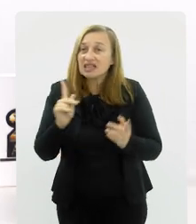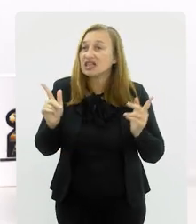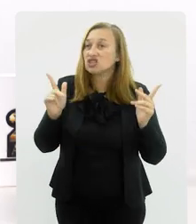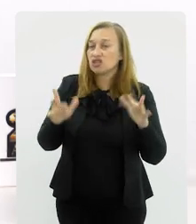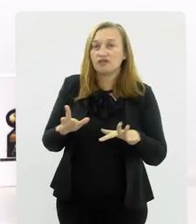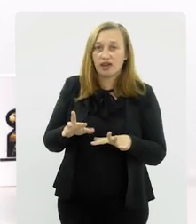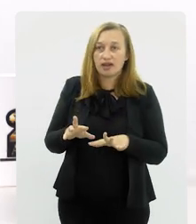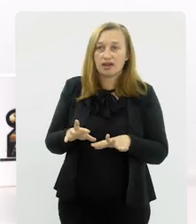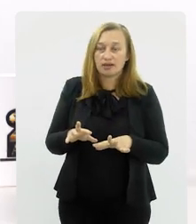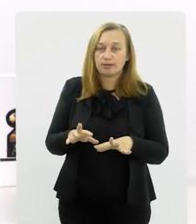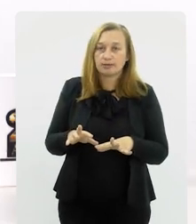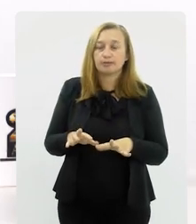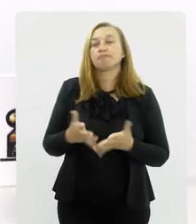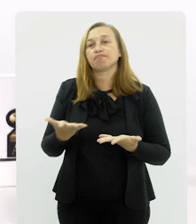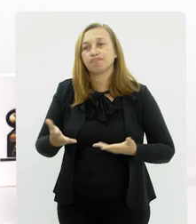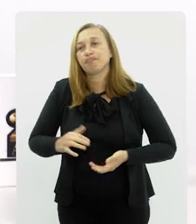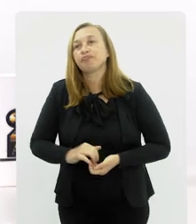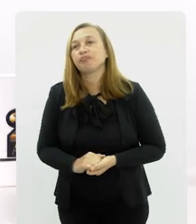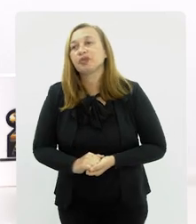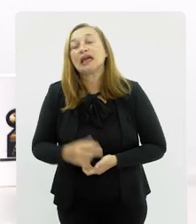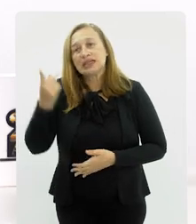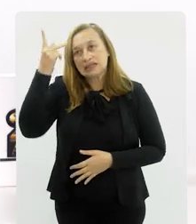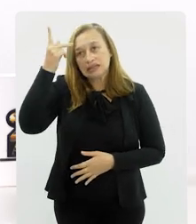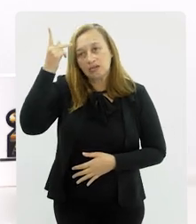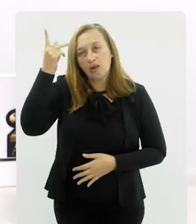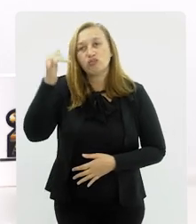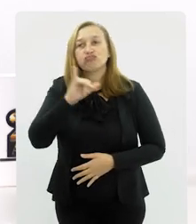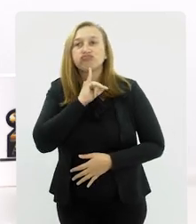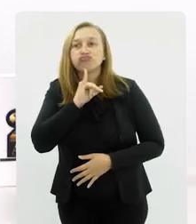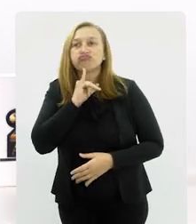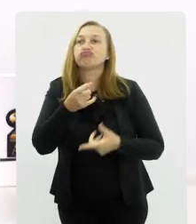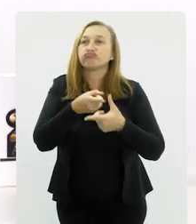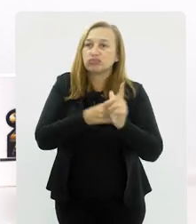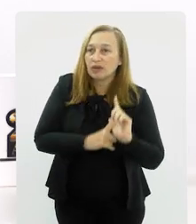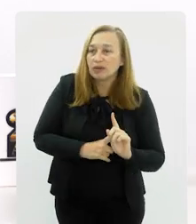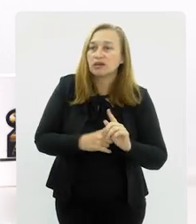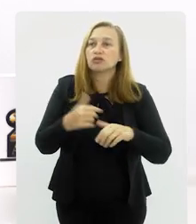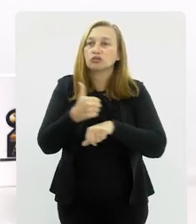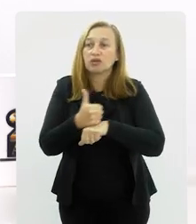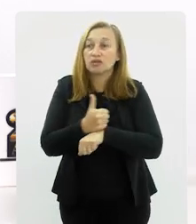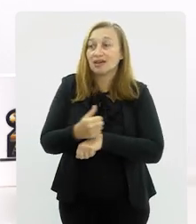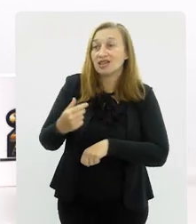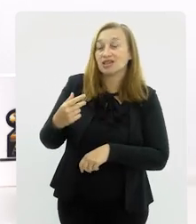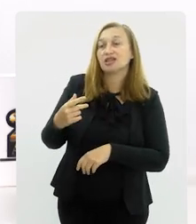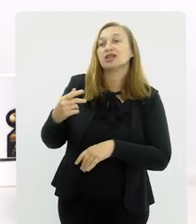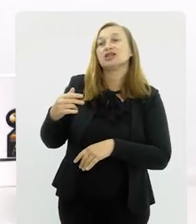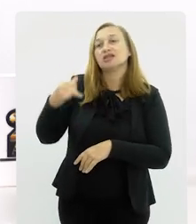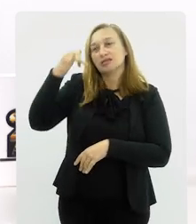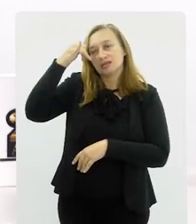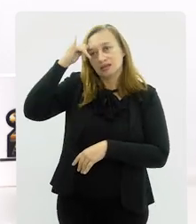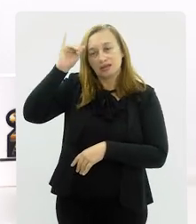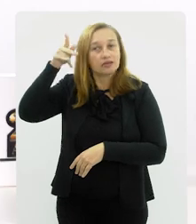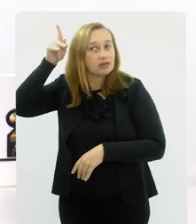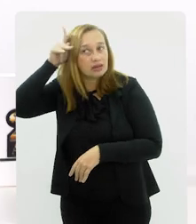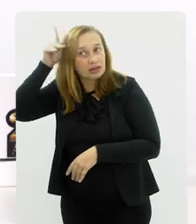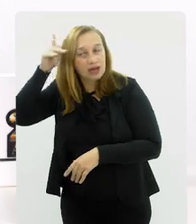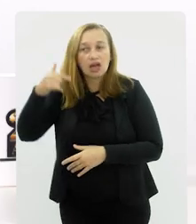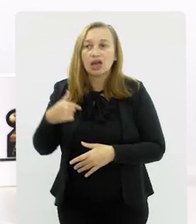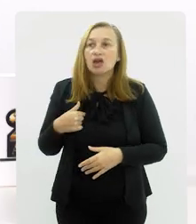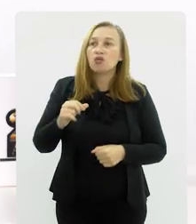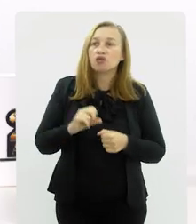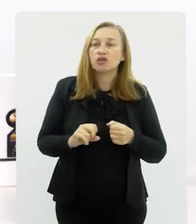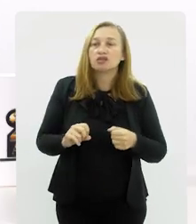sempre, não podando, mas dirigindo, como você falou. E São Paulo, infelizmente, depende muito dos profissionais de lá. Eu